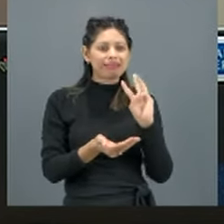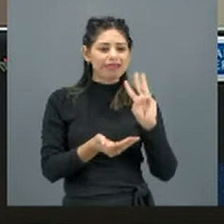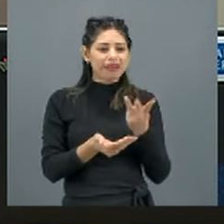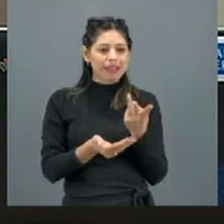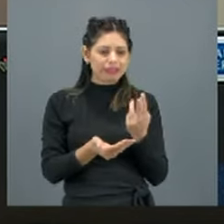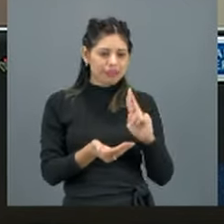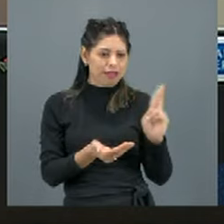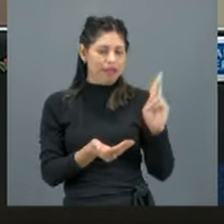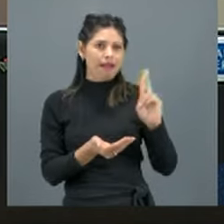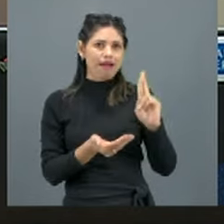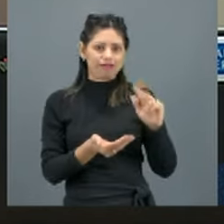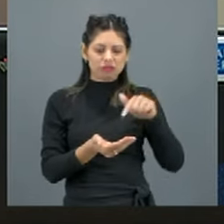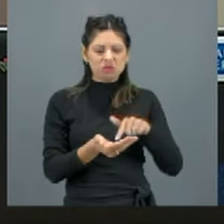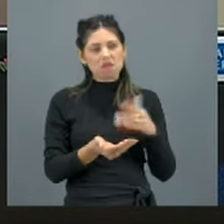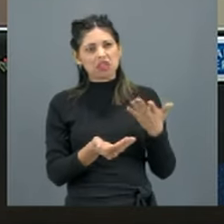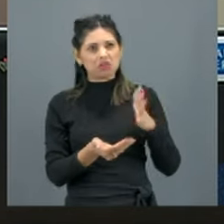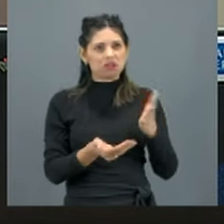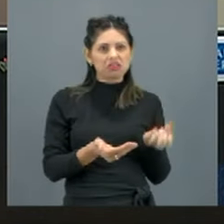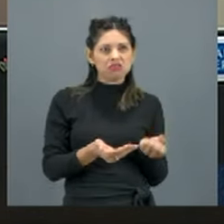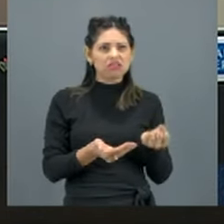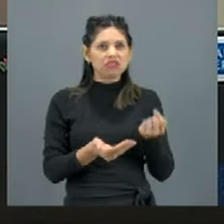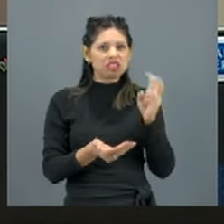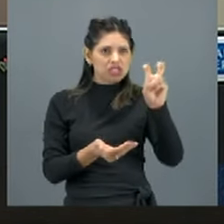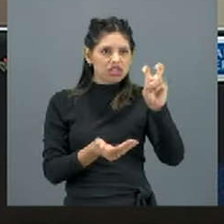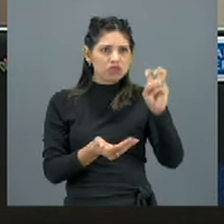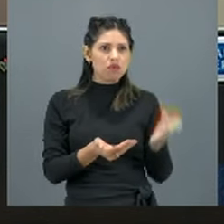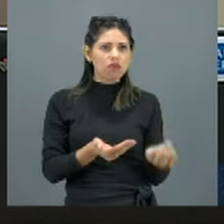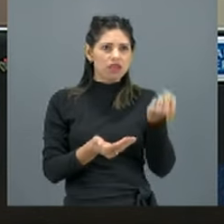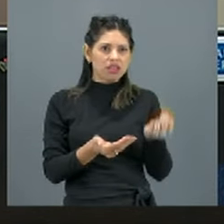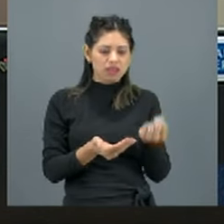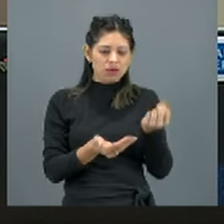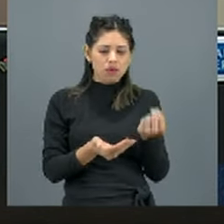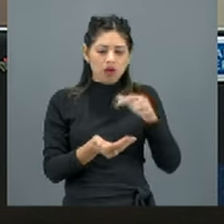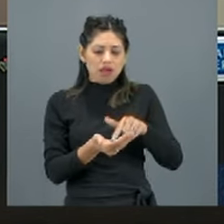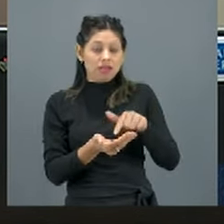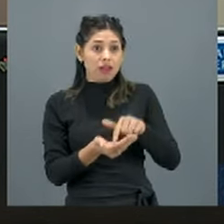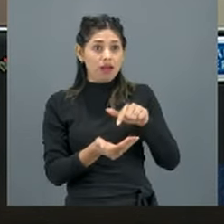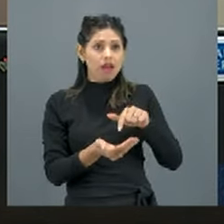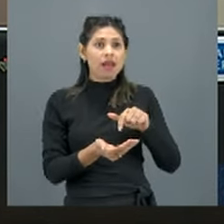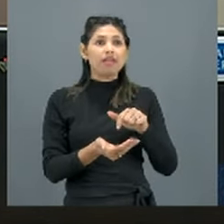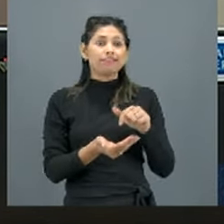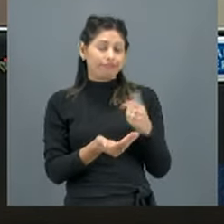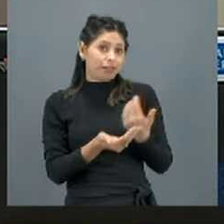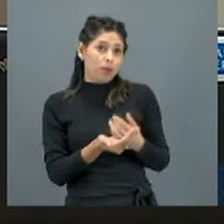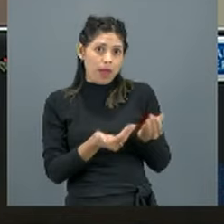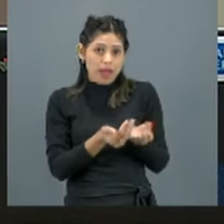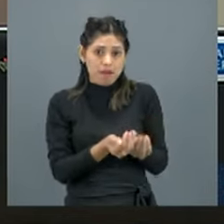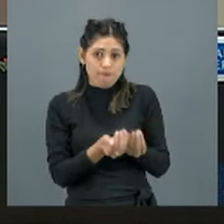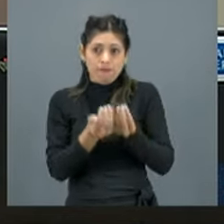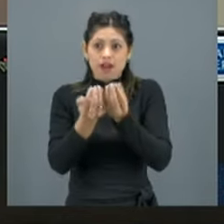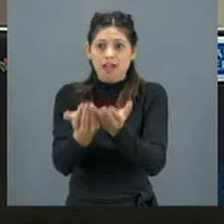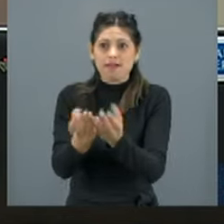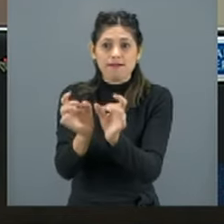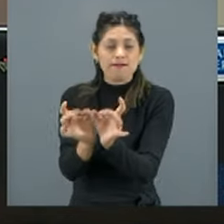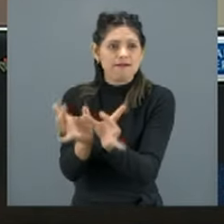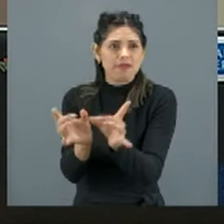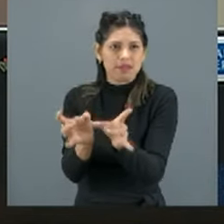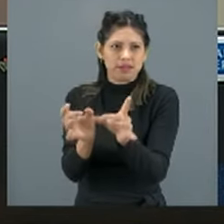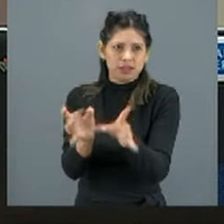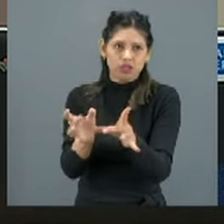eles tiram em média 5 quilos por dia. R$15 por dia. E o presidente da associação, ele disse ao